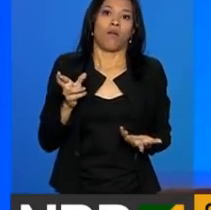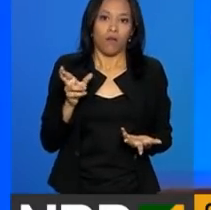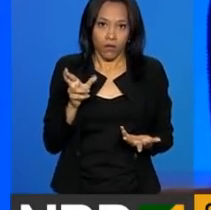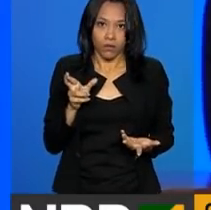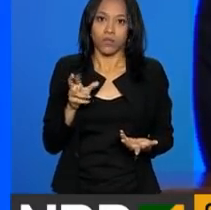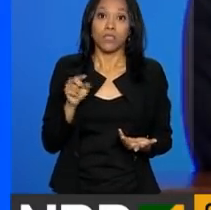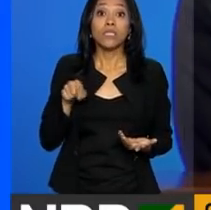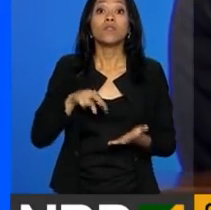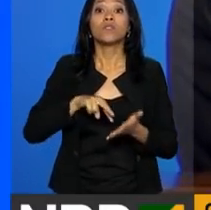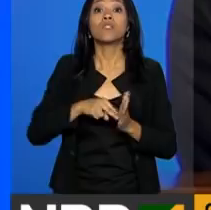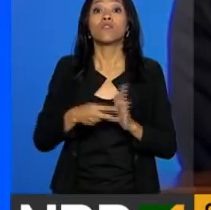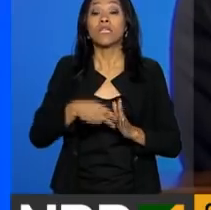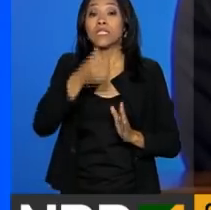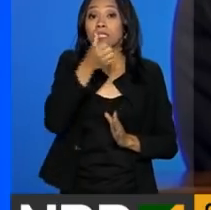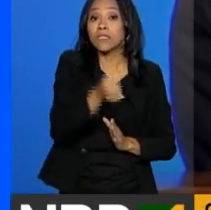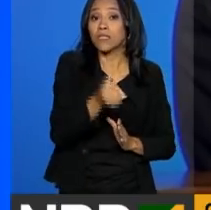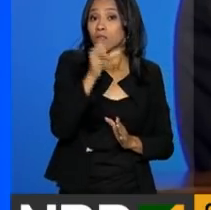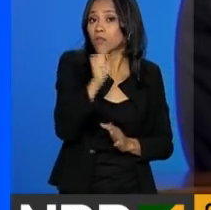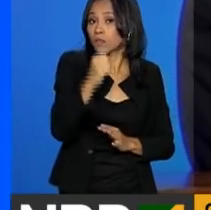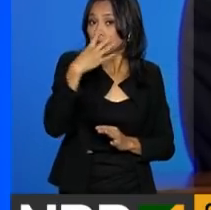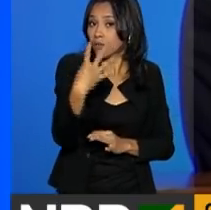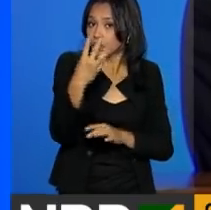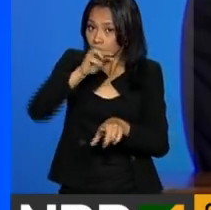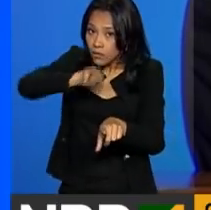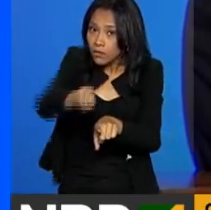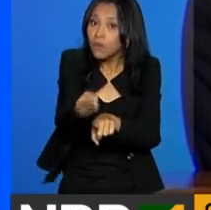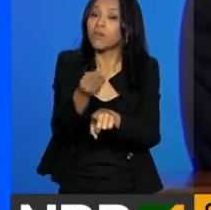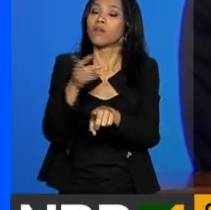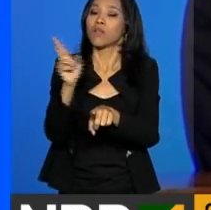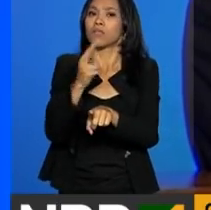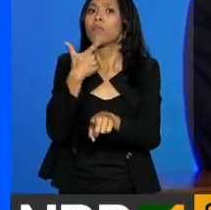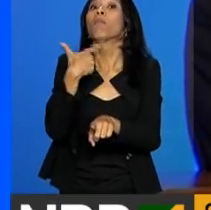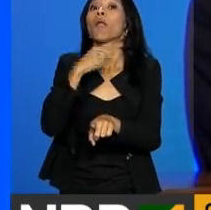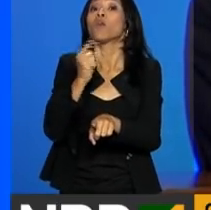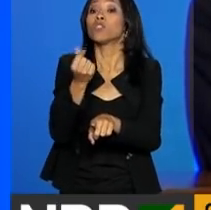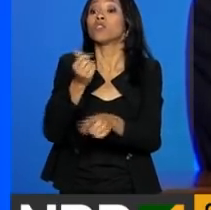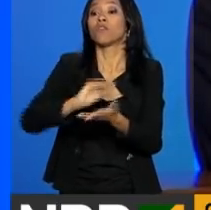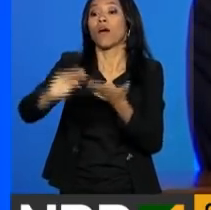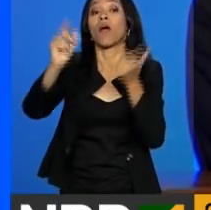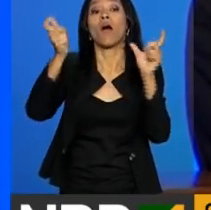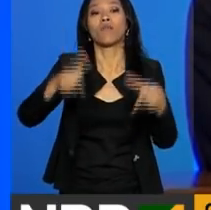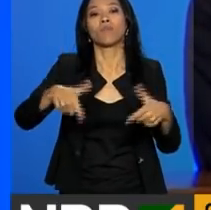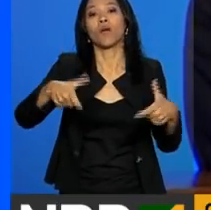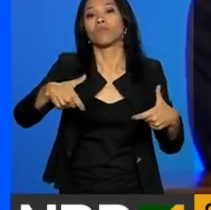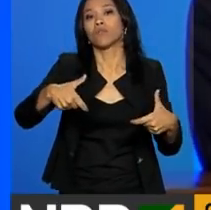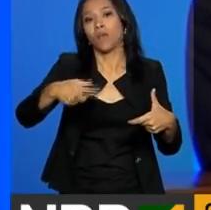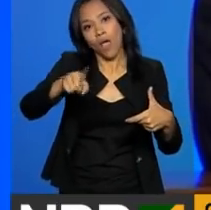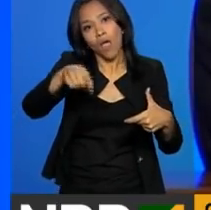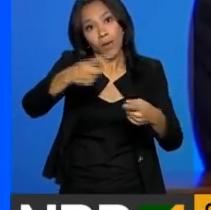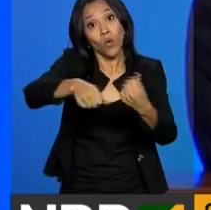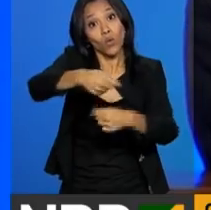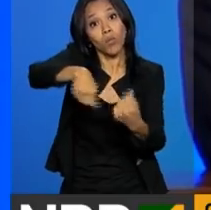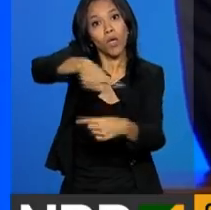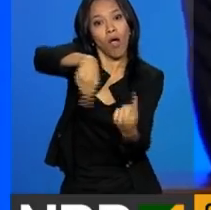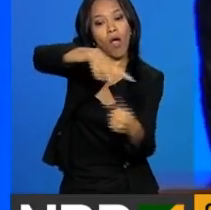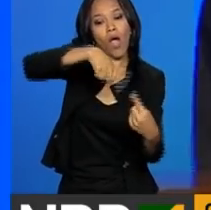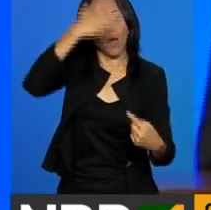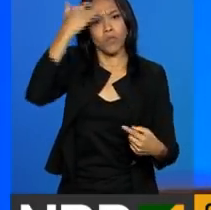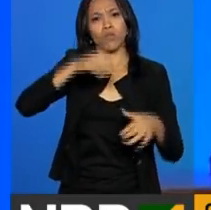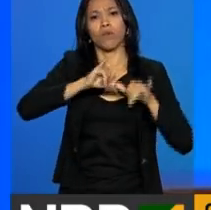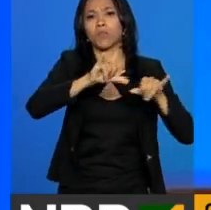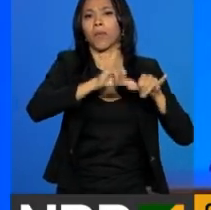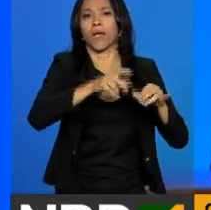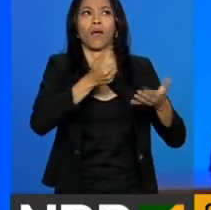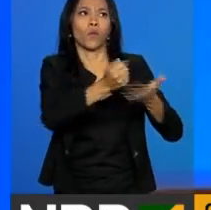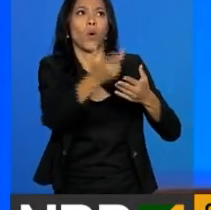significou 684 milhões de reais para onde vão e 684 milhões vão para a economia eu só vai no mercadinho